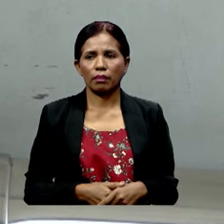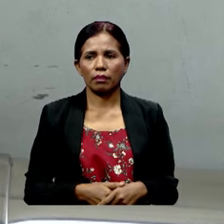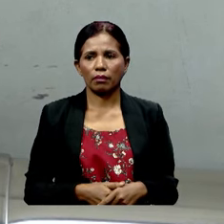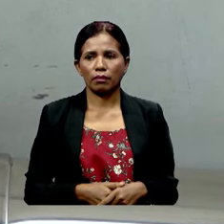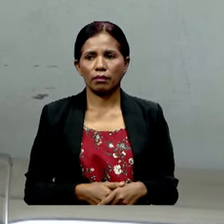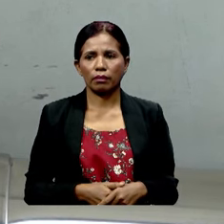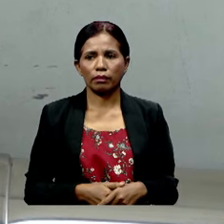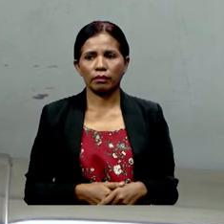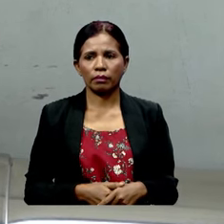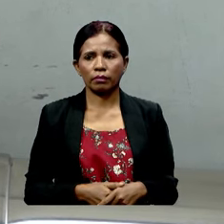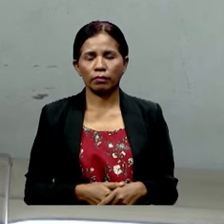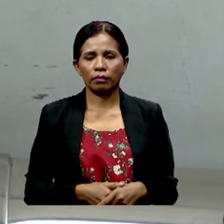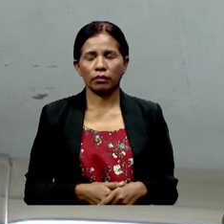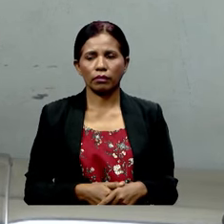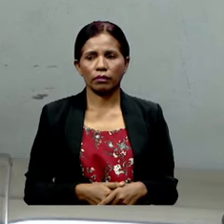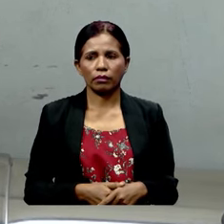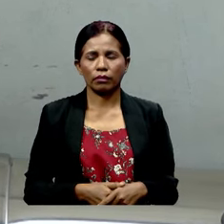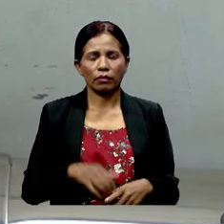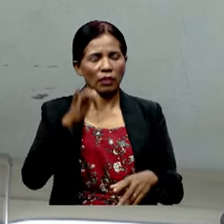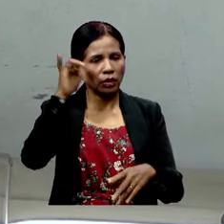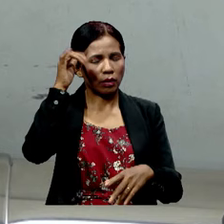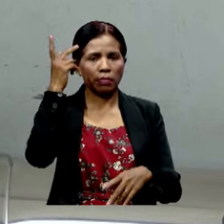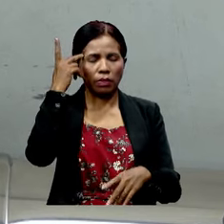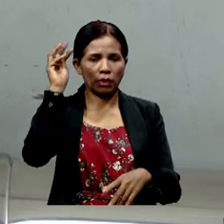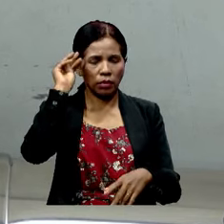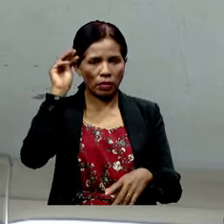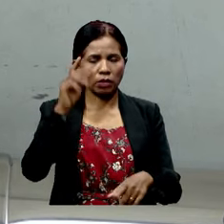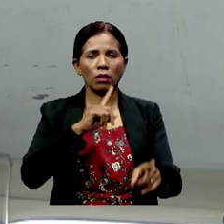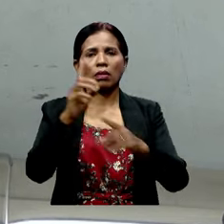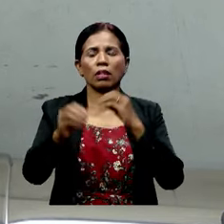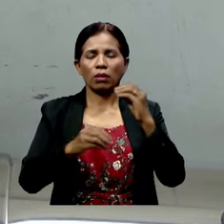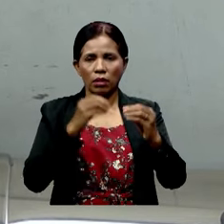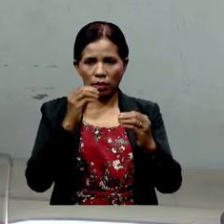Olha, o século Bruas, primeiro-ministro, qualia deit maca